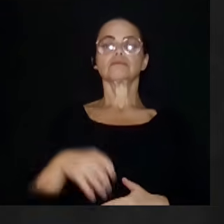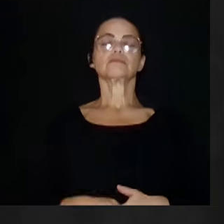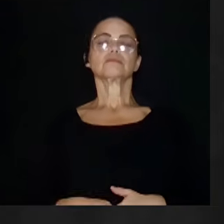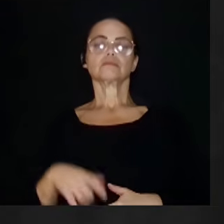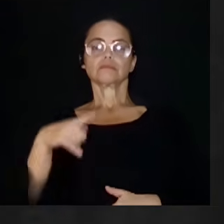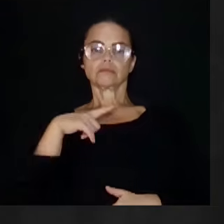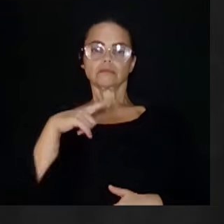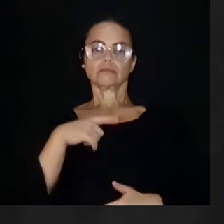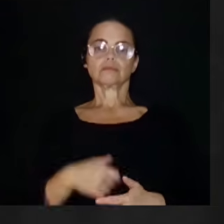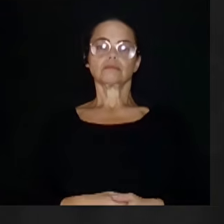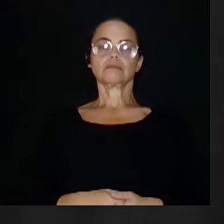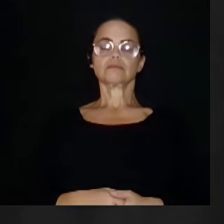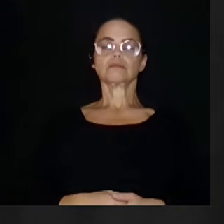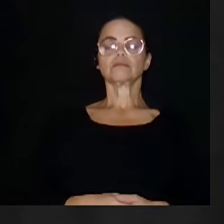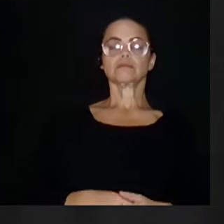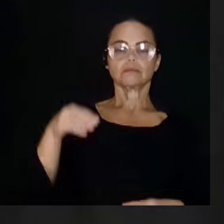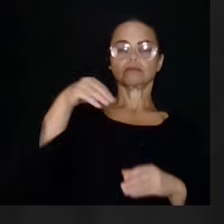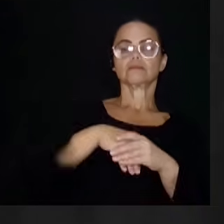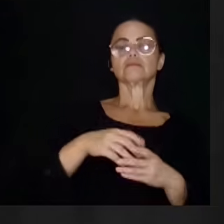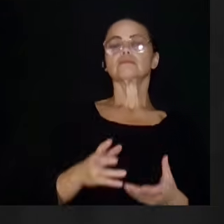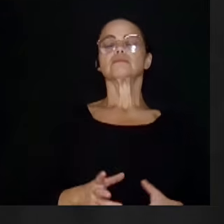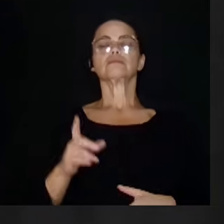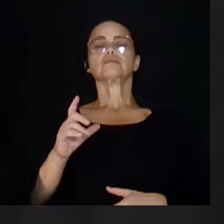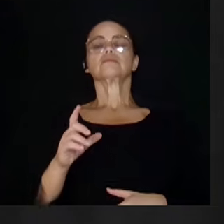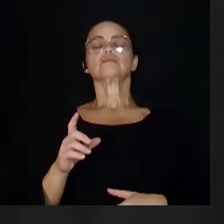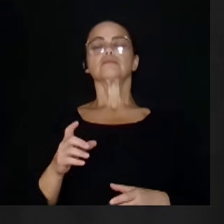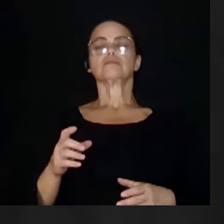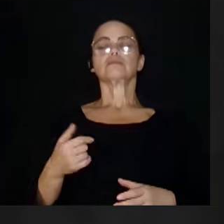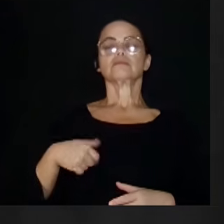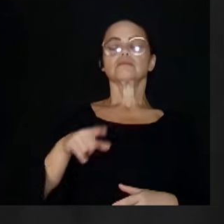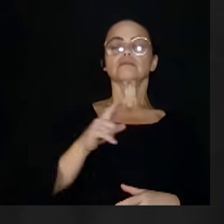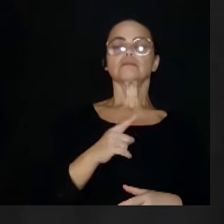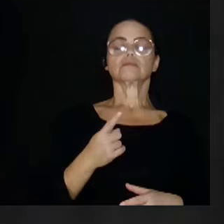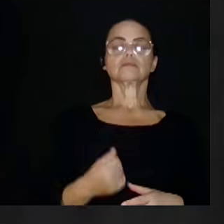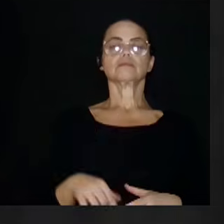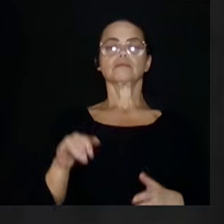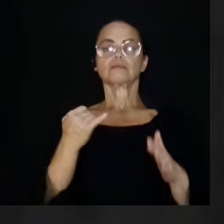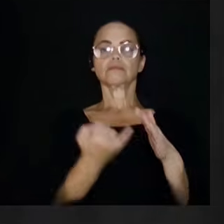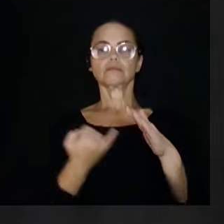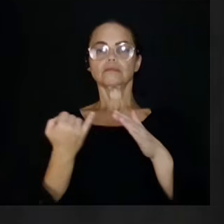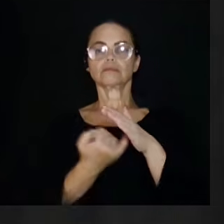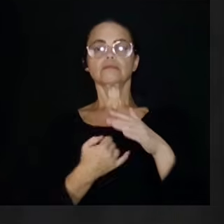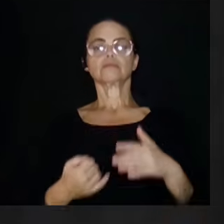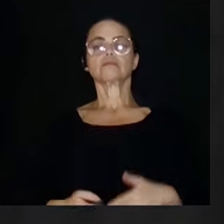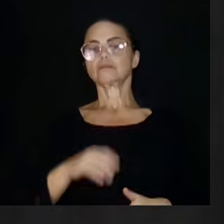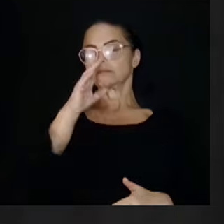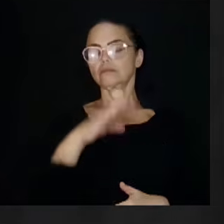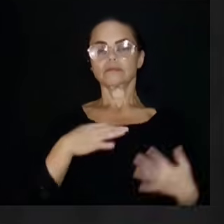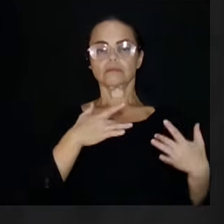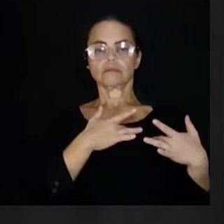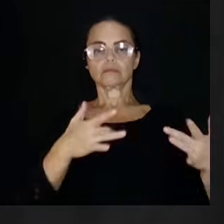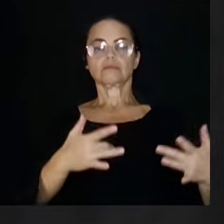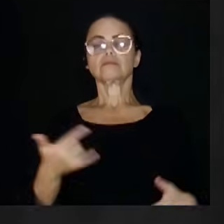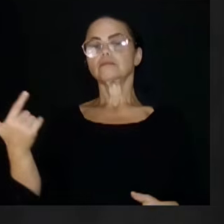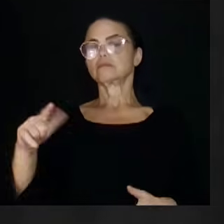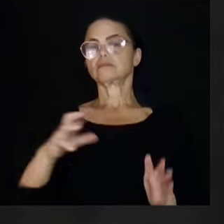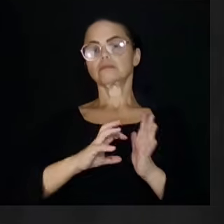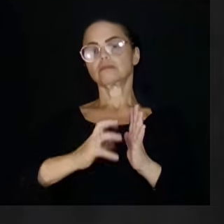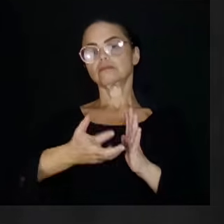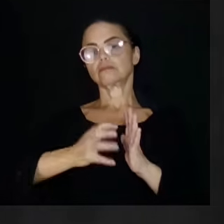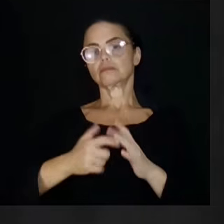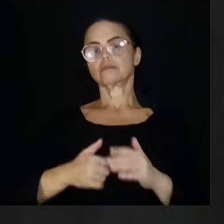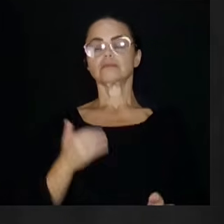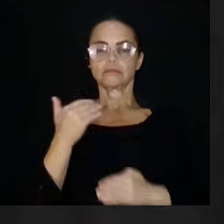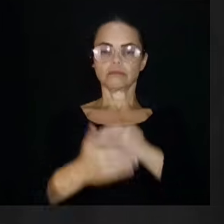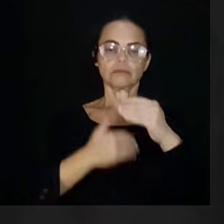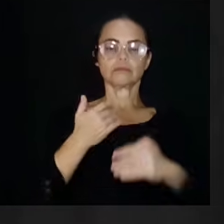UNEGRO, e é uma entidade sem fins lucrativos, apartidária. E através dessa entidade,